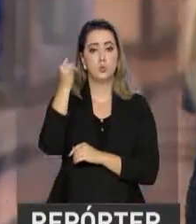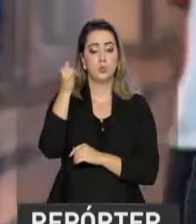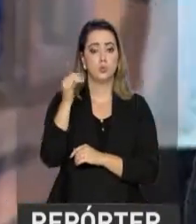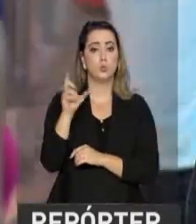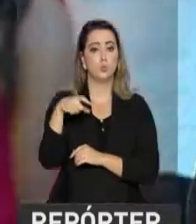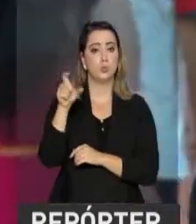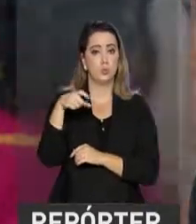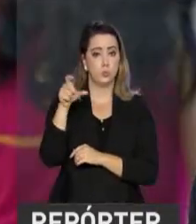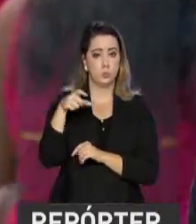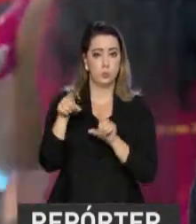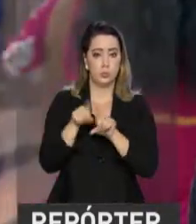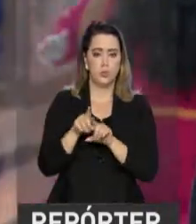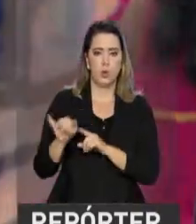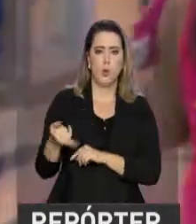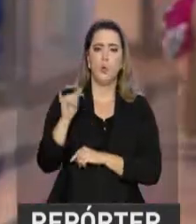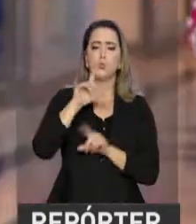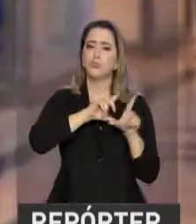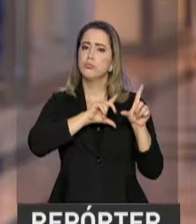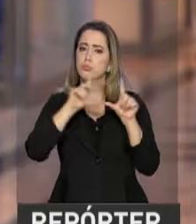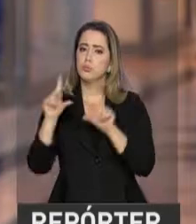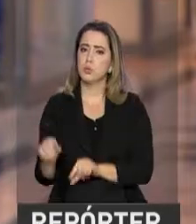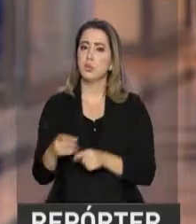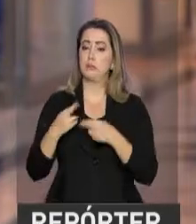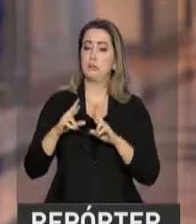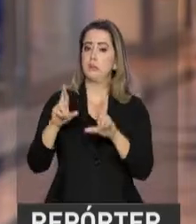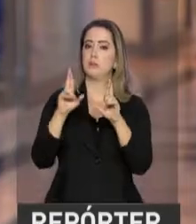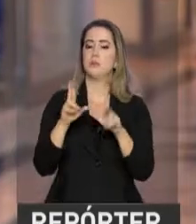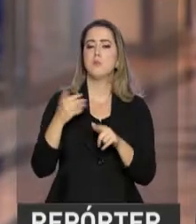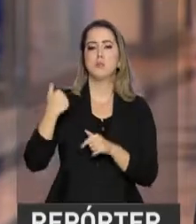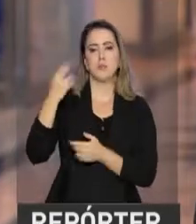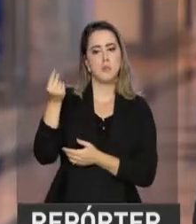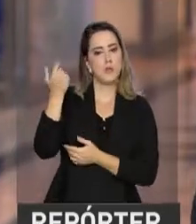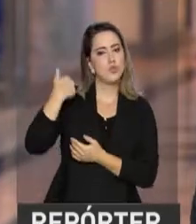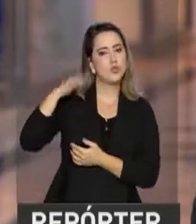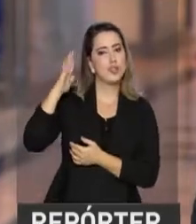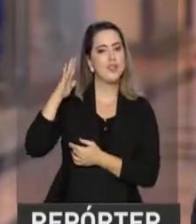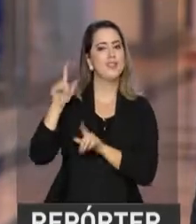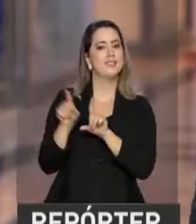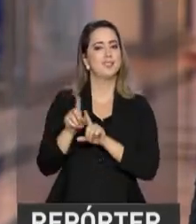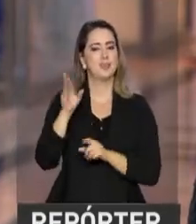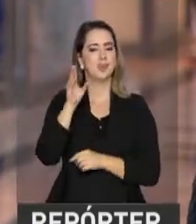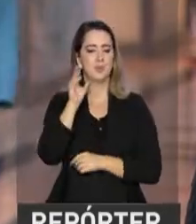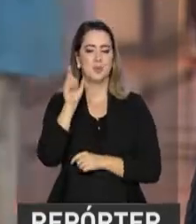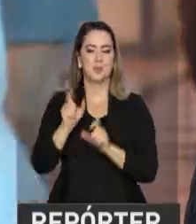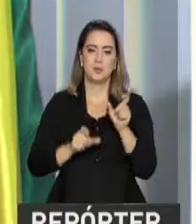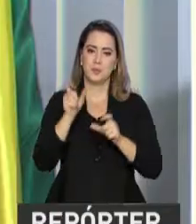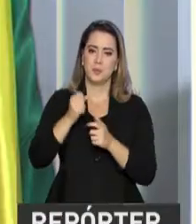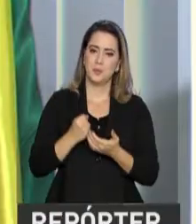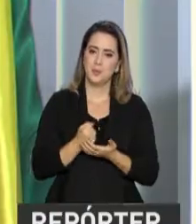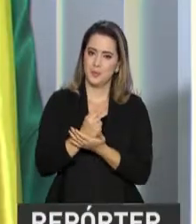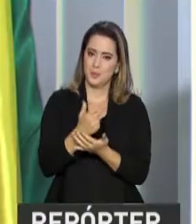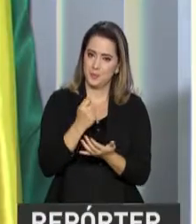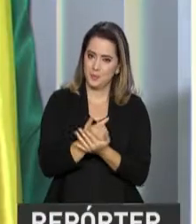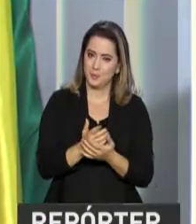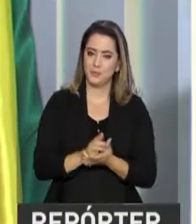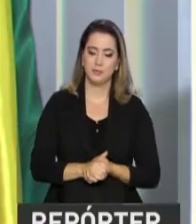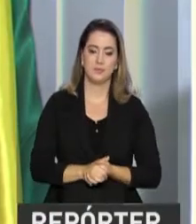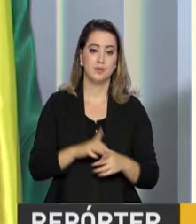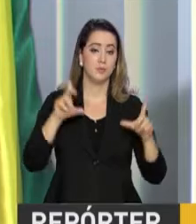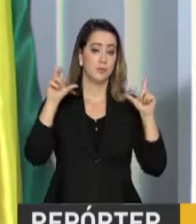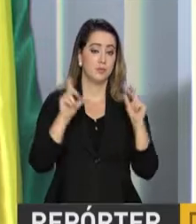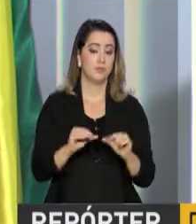e com juros mais baixos a expectativa é que sobe mais dinheiro no bolso do consumidor a redução dos juros